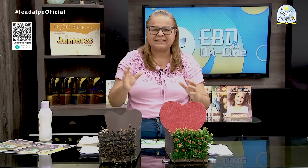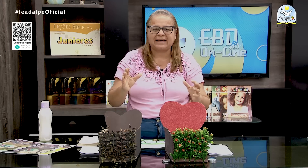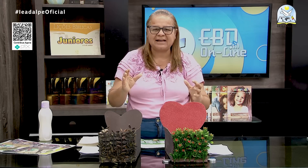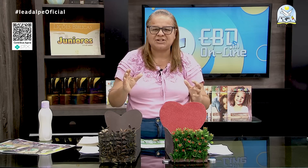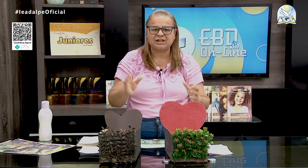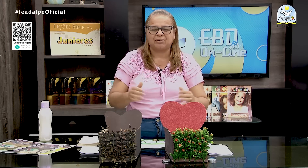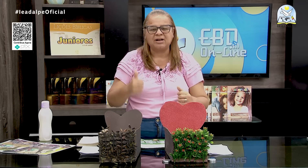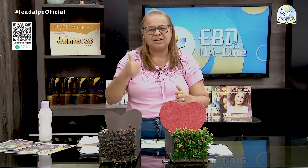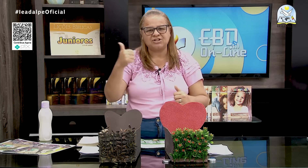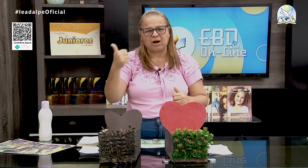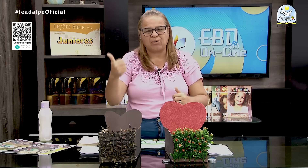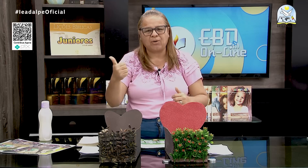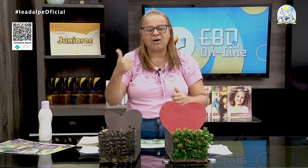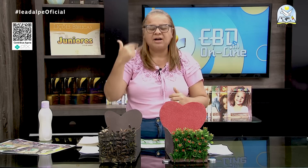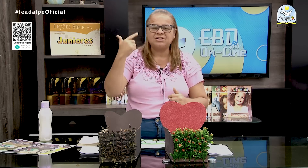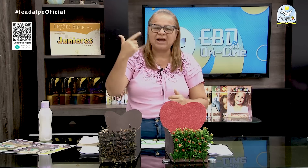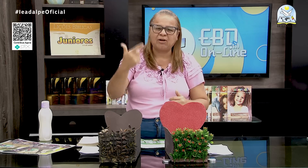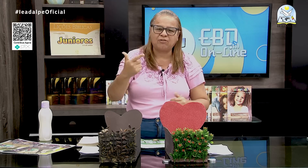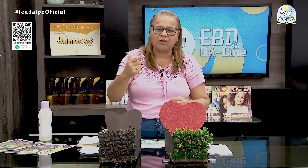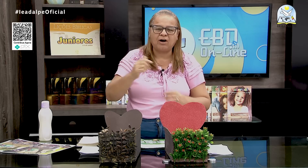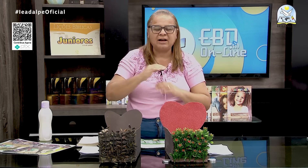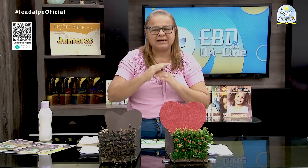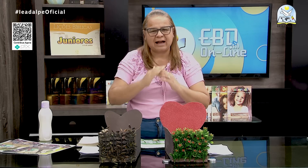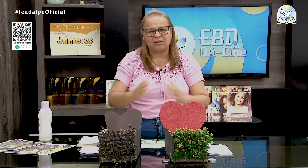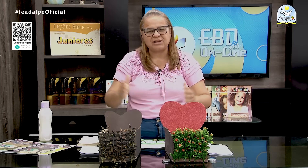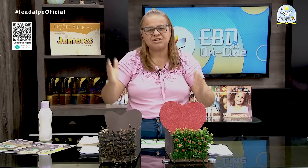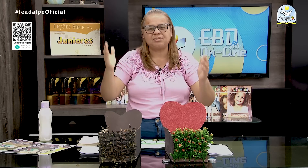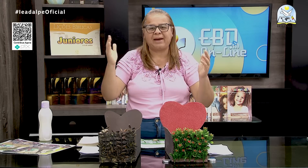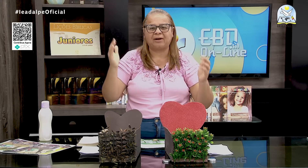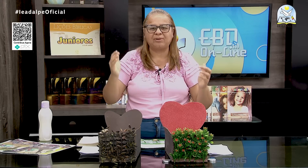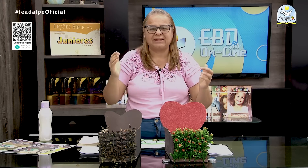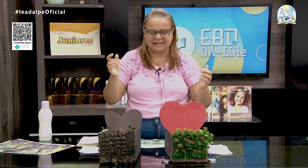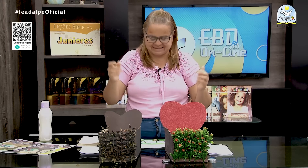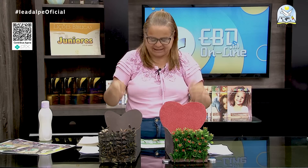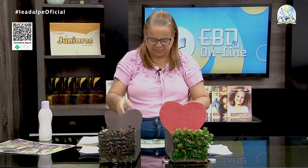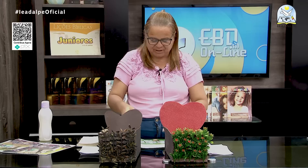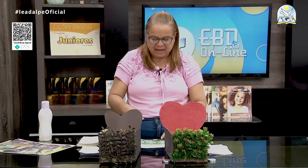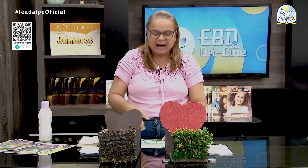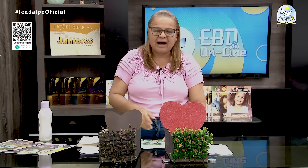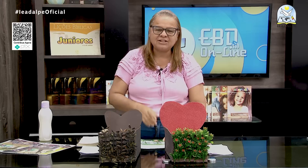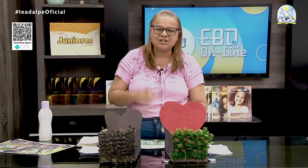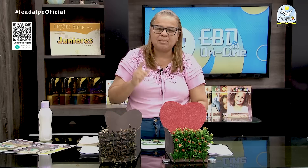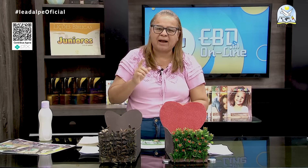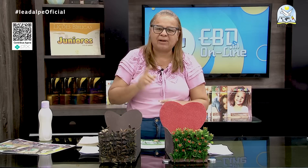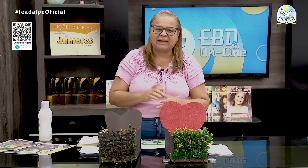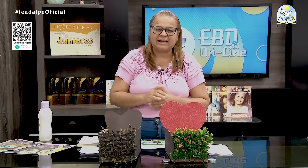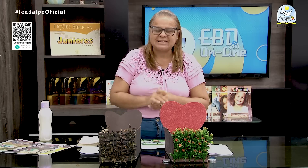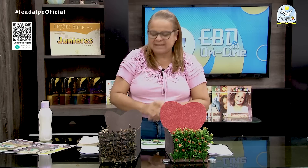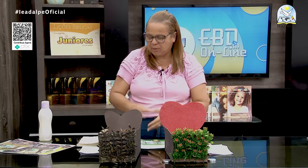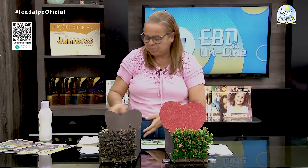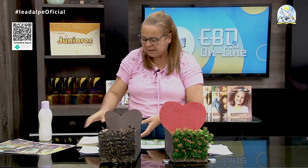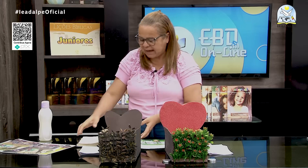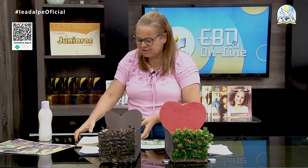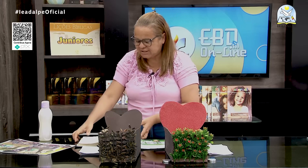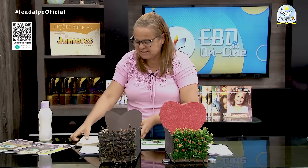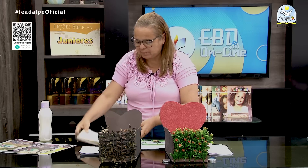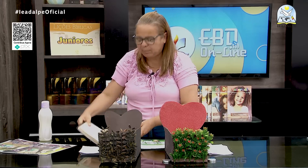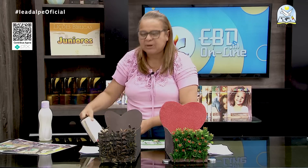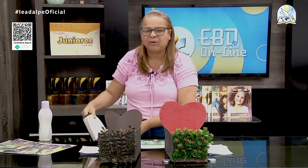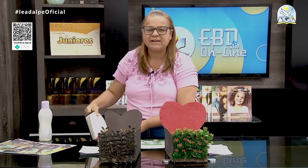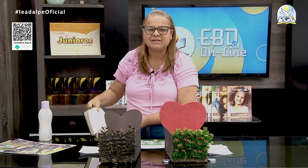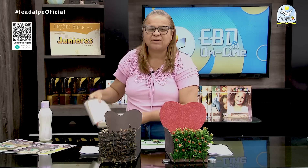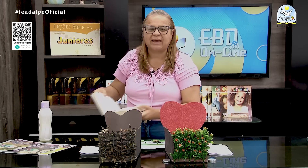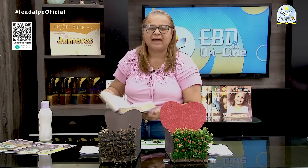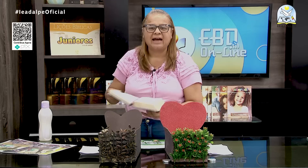os pequenos ali interagindo já orou já louvor e agora a gente mergulha na lição antes de me na lição a gente